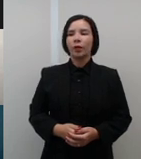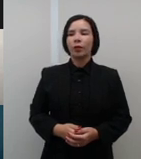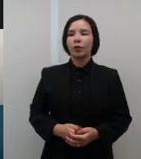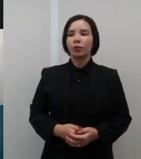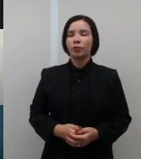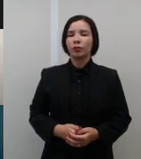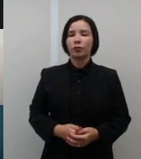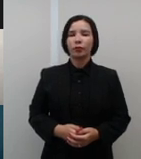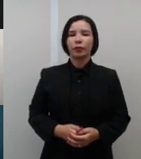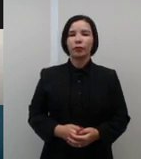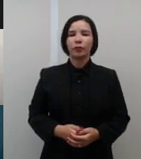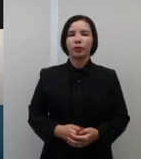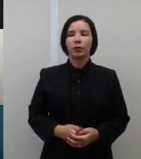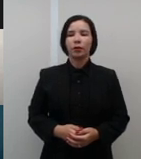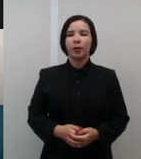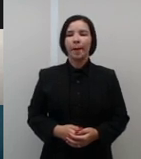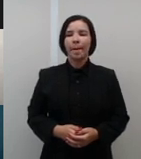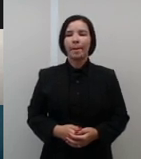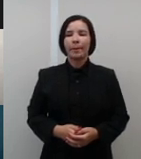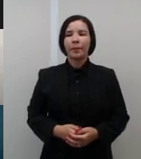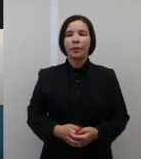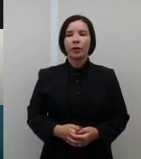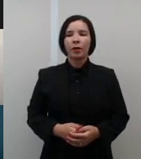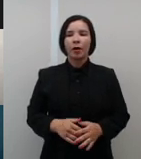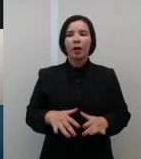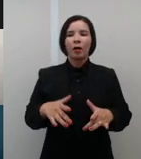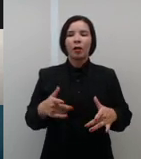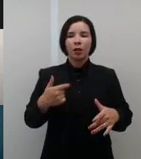O doutor Murilo está na sala, mas está sem vídeo, é isso?